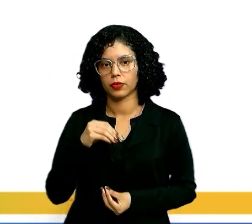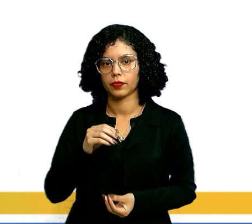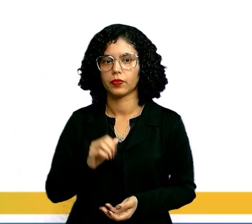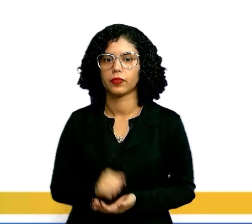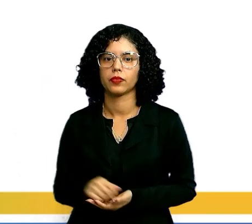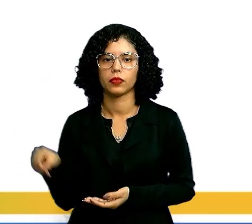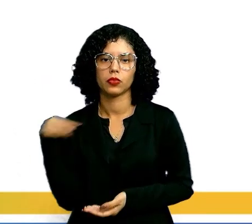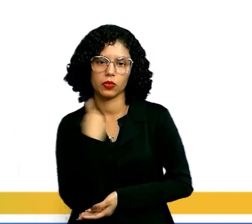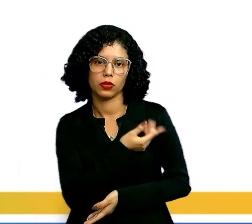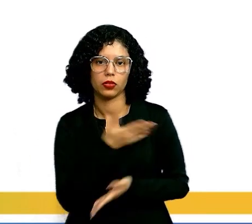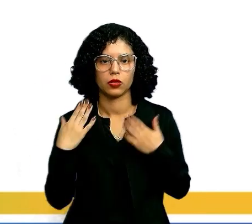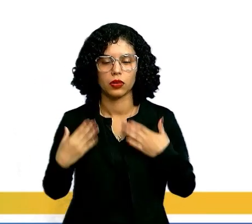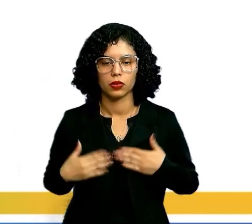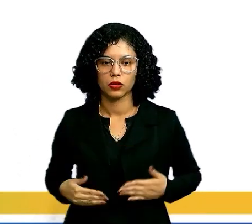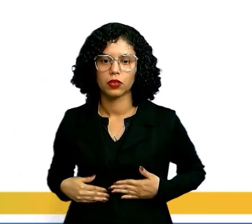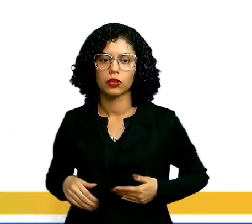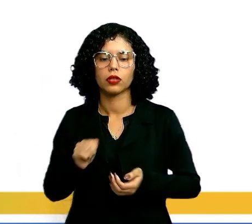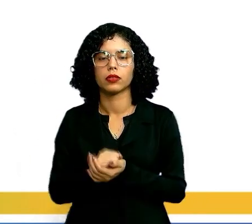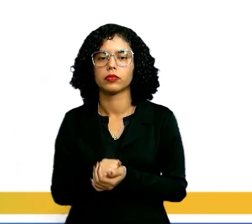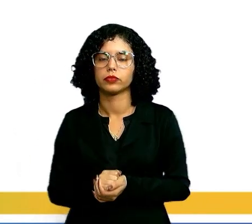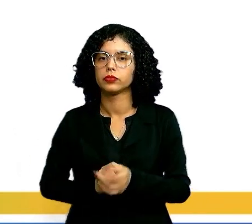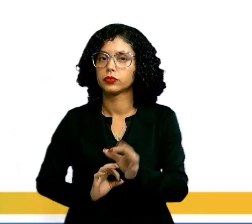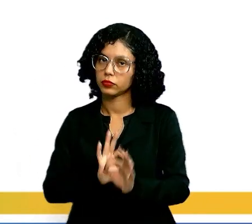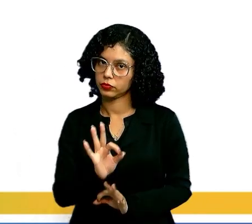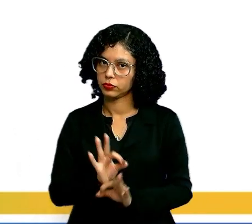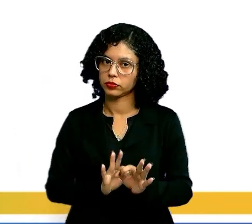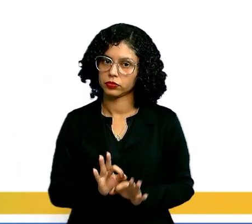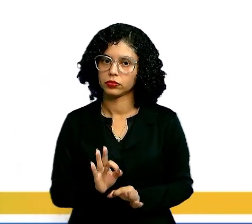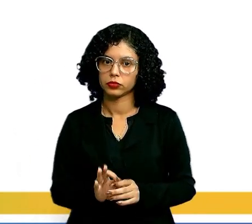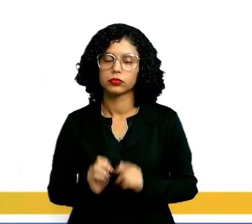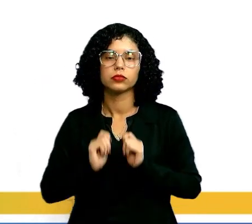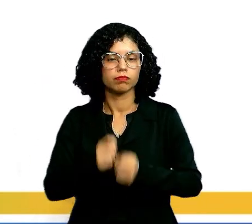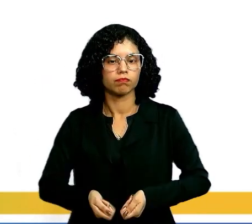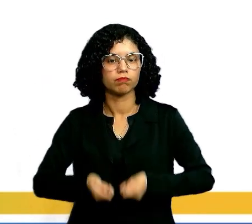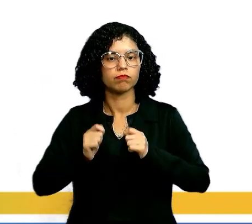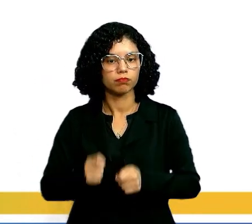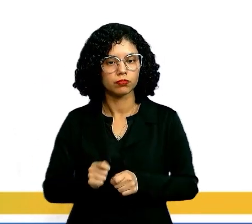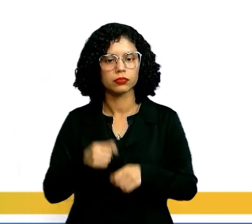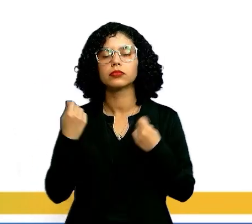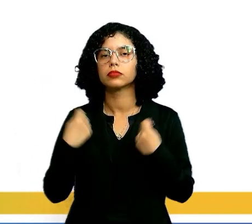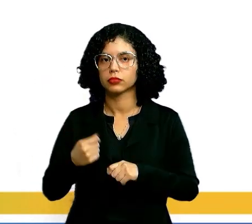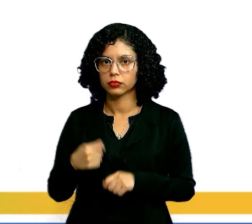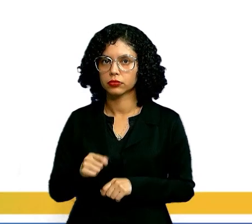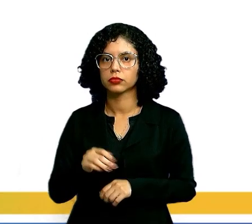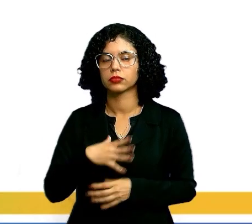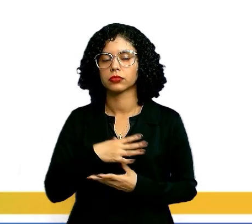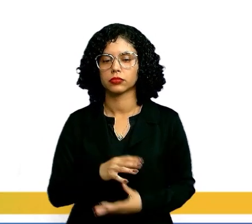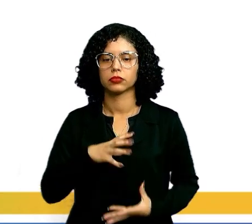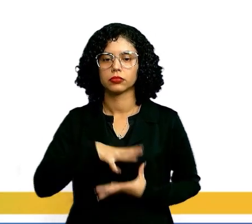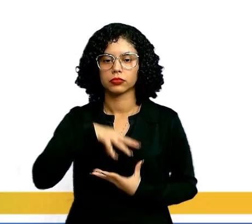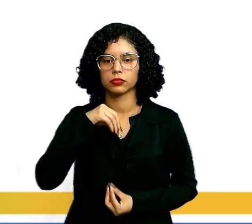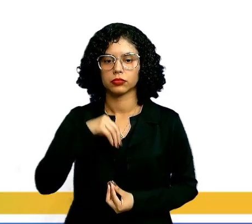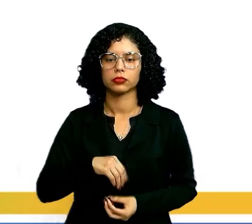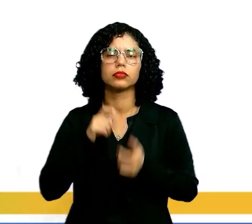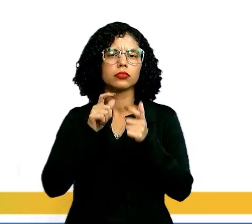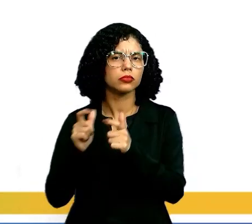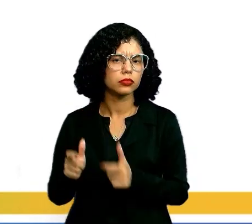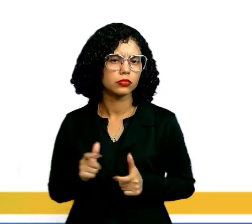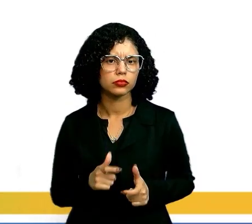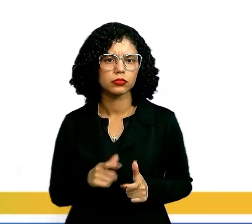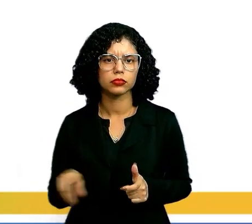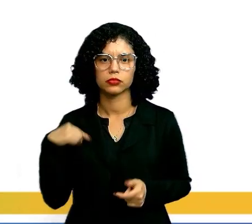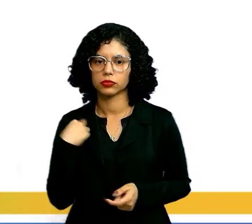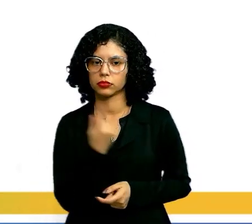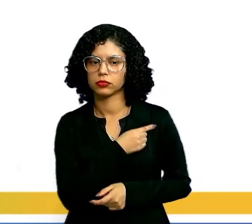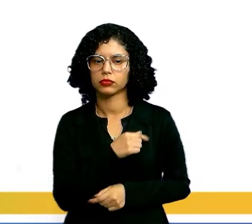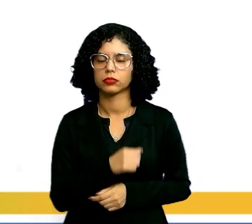carroça é o nosso corpo então o nosso corpo funciona como uma carroça que deve carregar a alma agora para onde para as